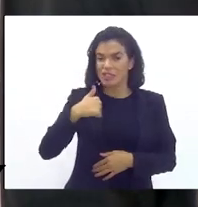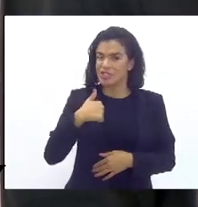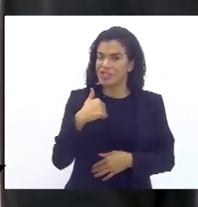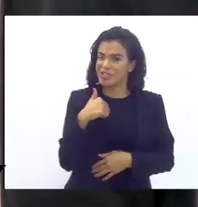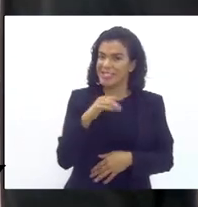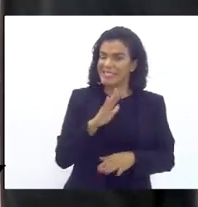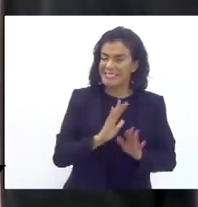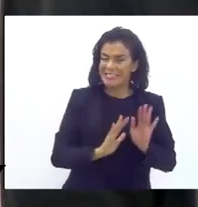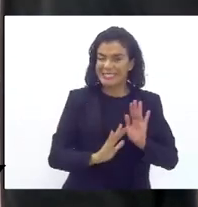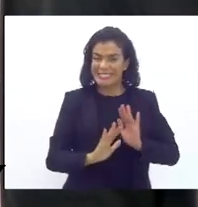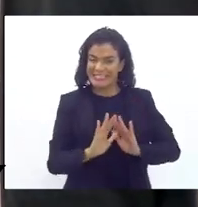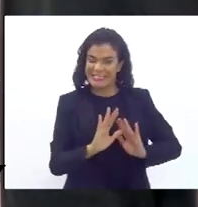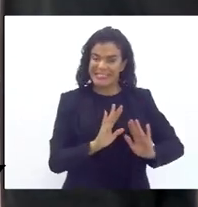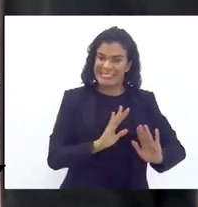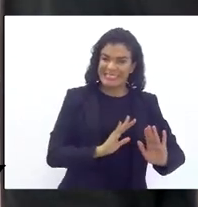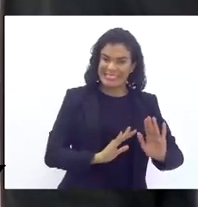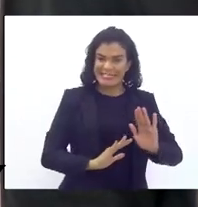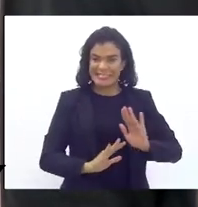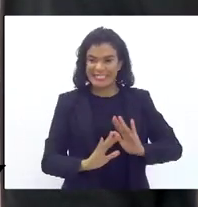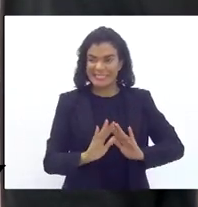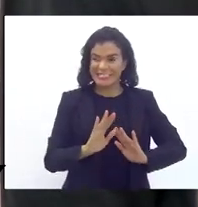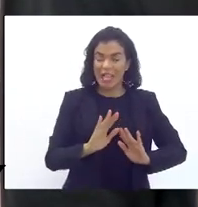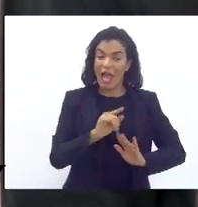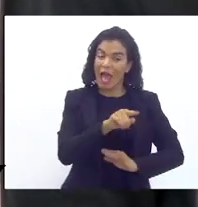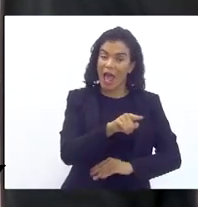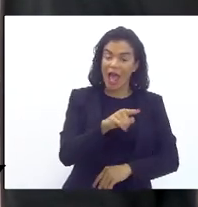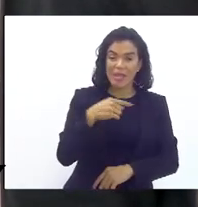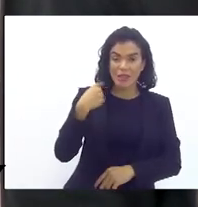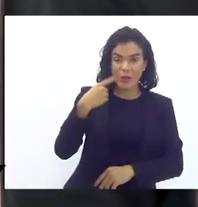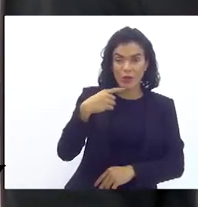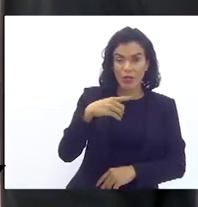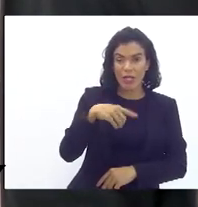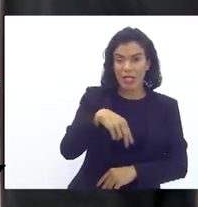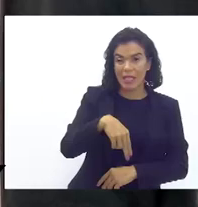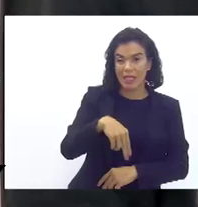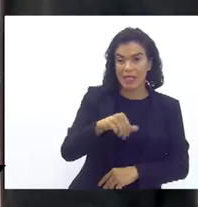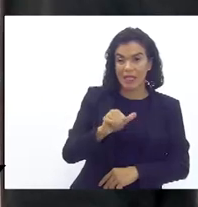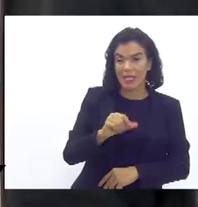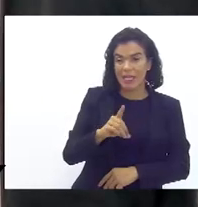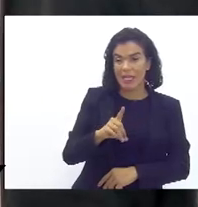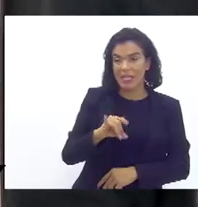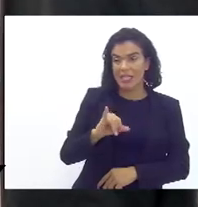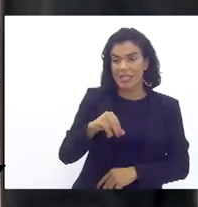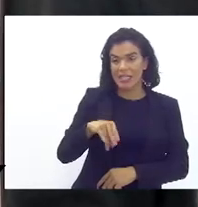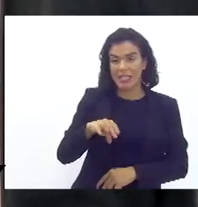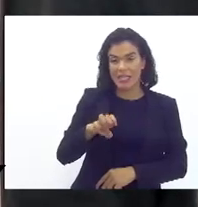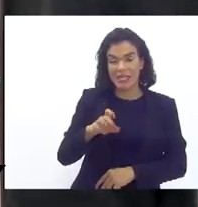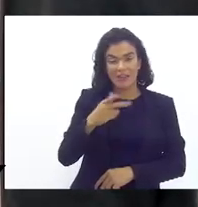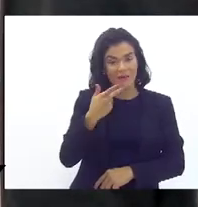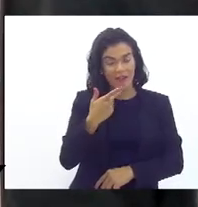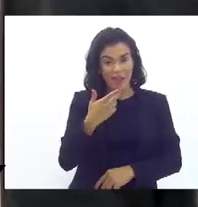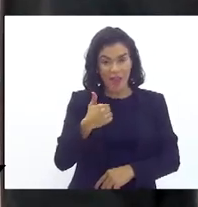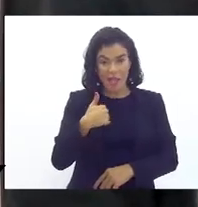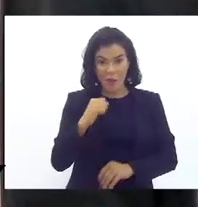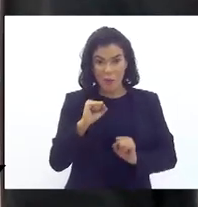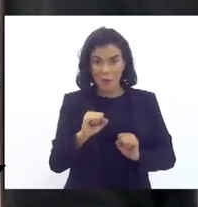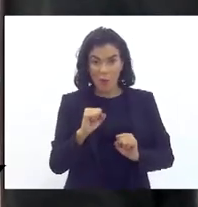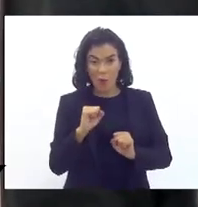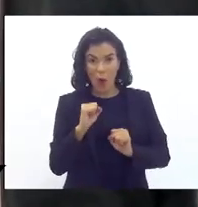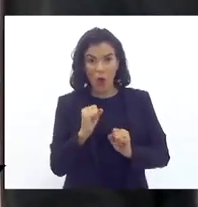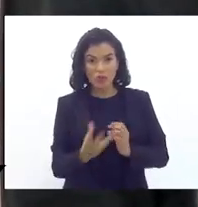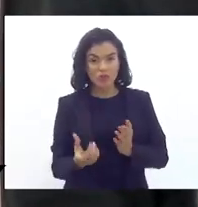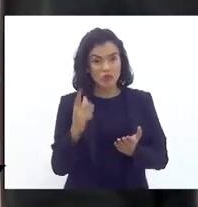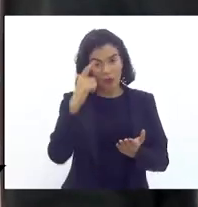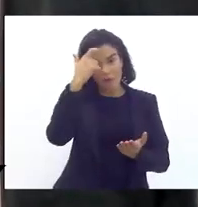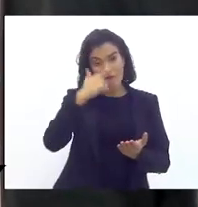com receio né inadim me traz Essa é a cidade de realidade de que um filho meu eu possa estar compondo